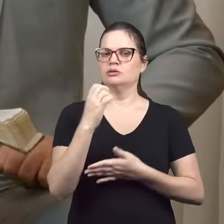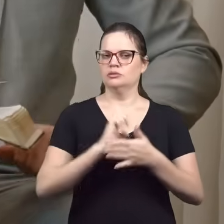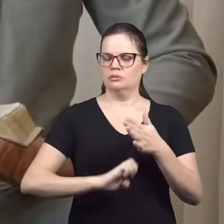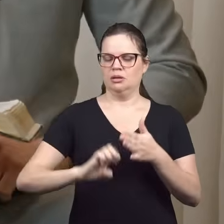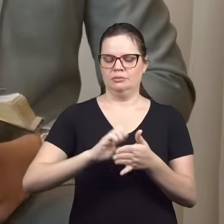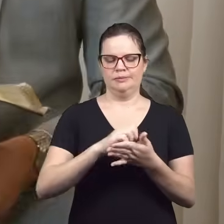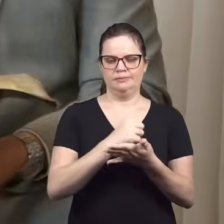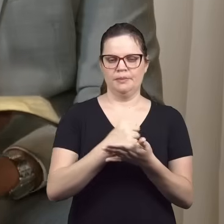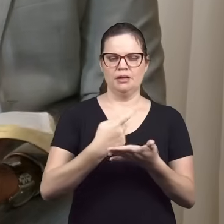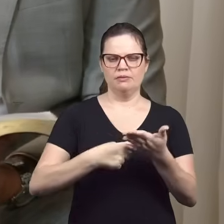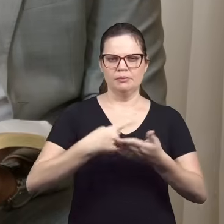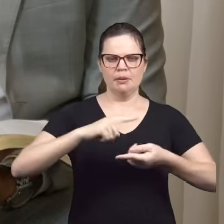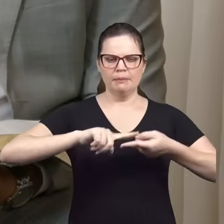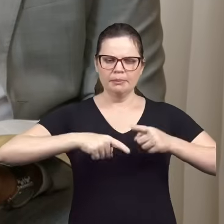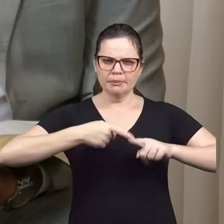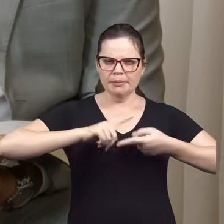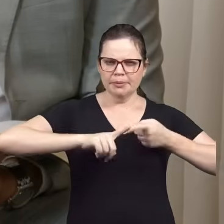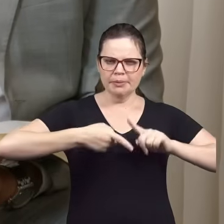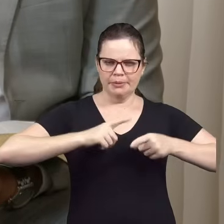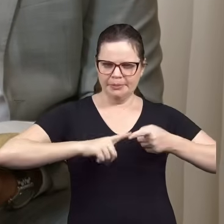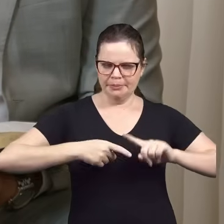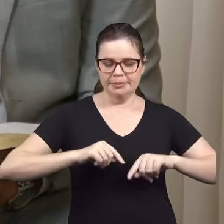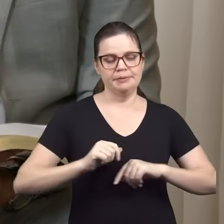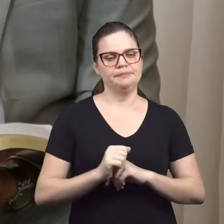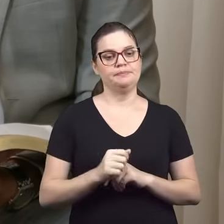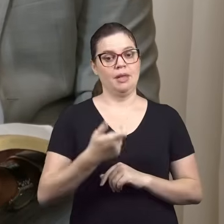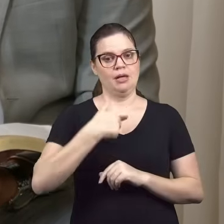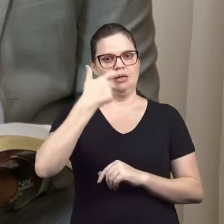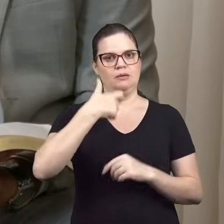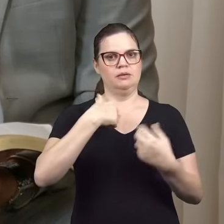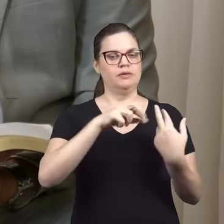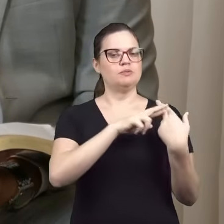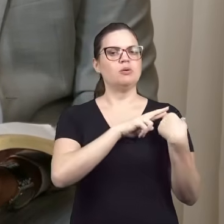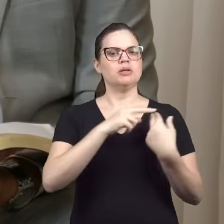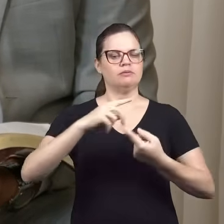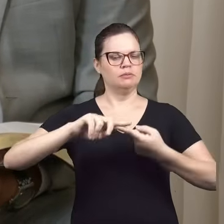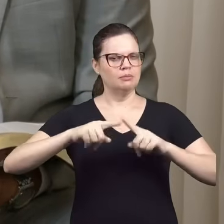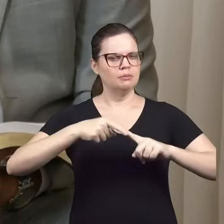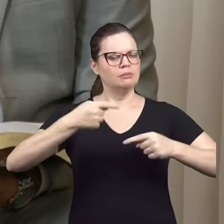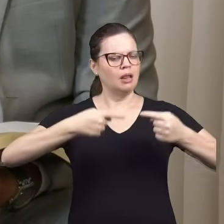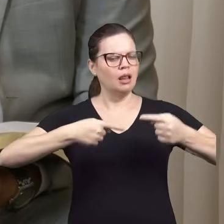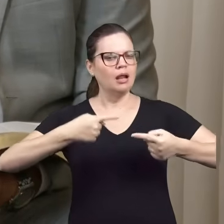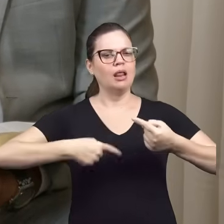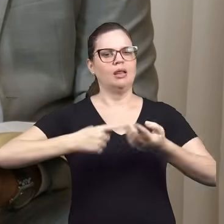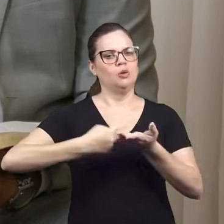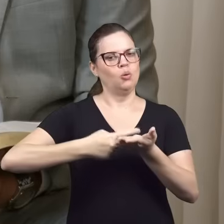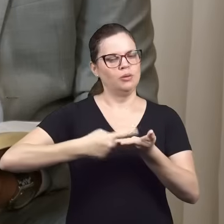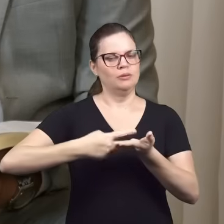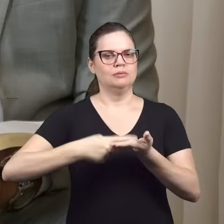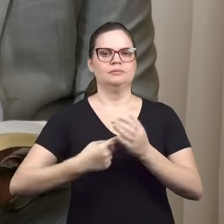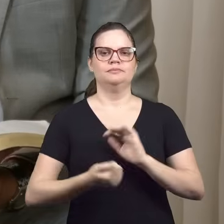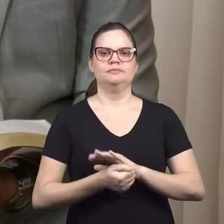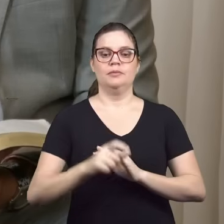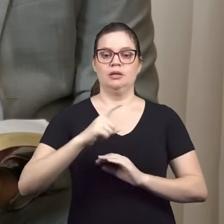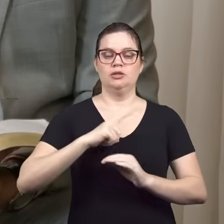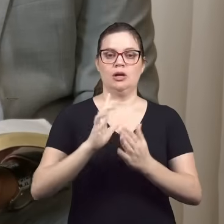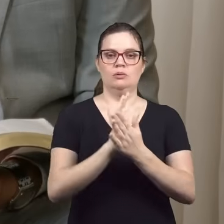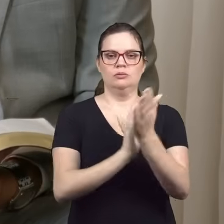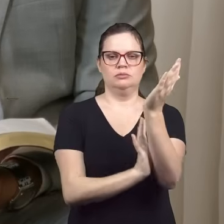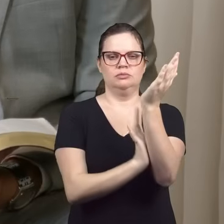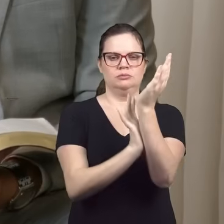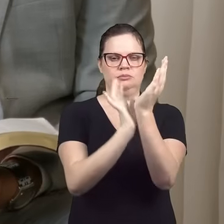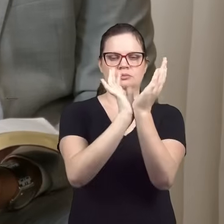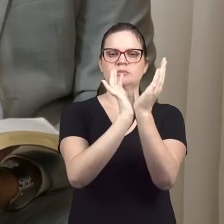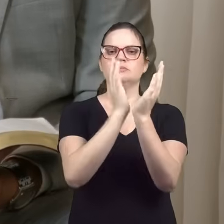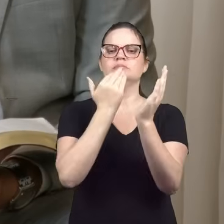só que diante da negociação, eu estava à frente daquela negociação, pessoas acima, de cargos acima, pediram